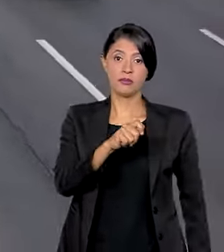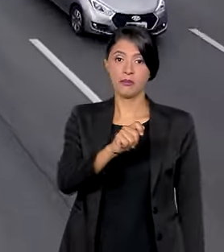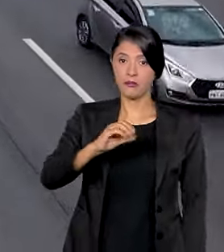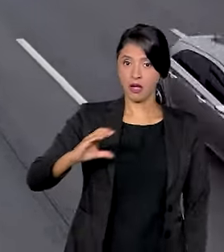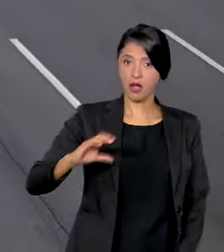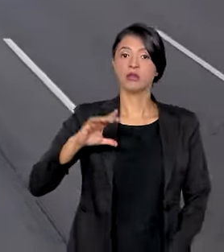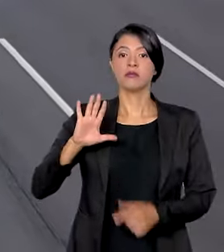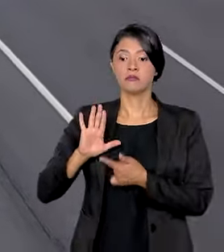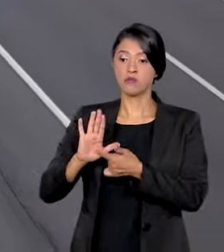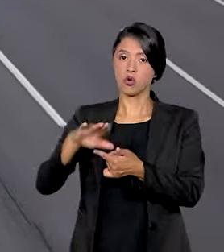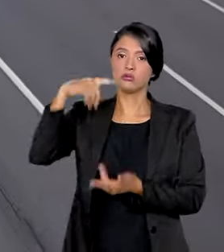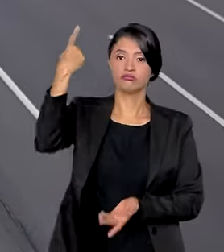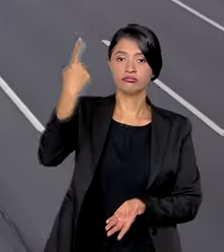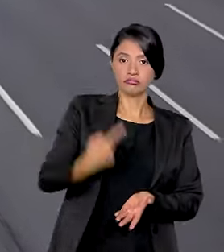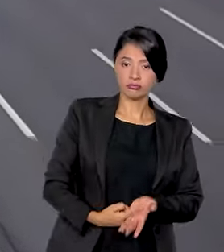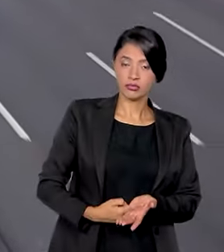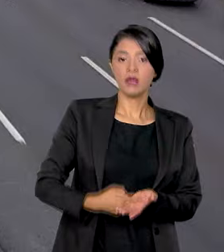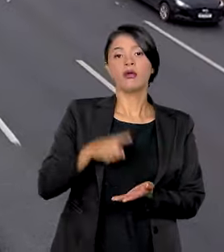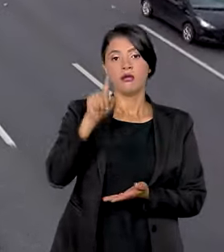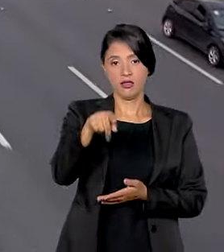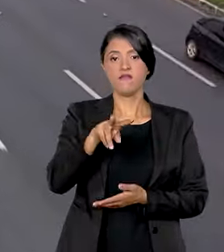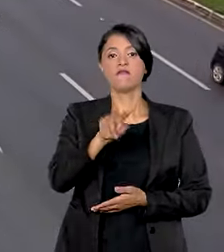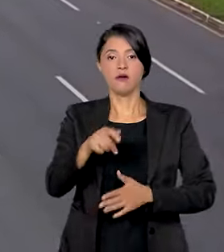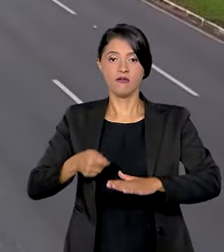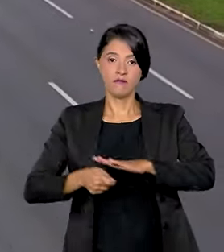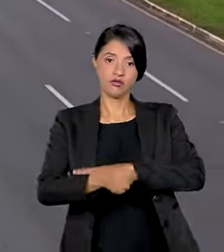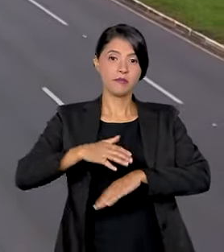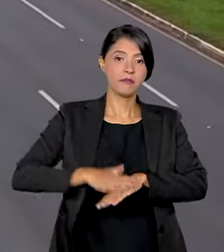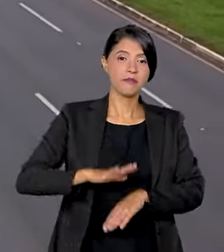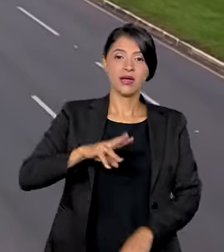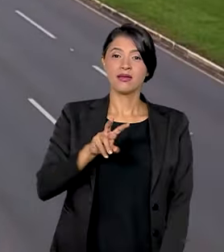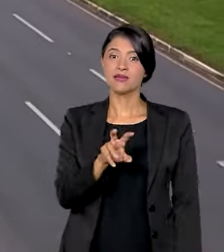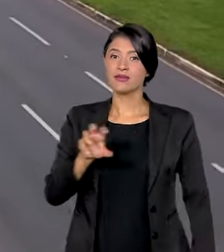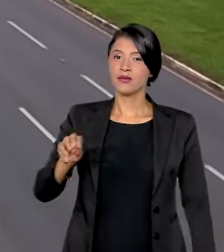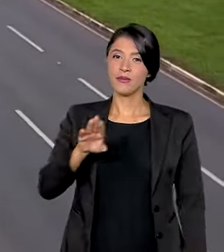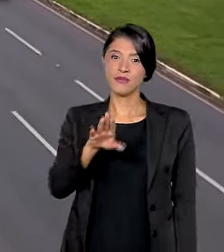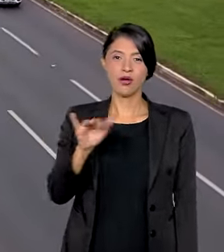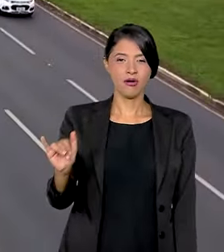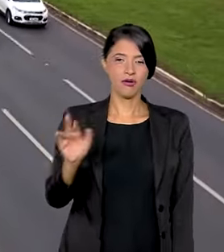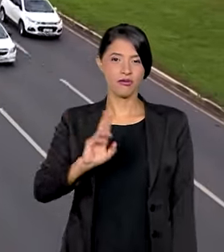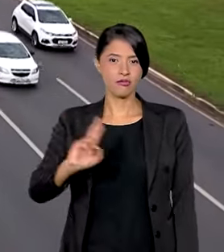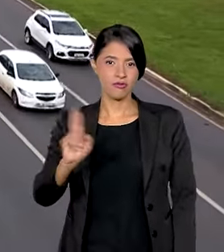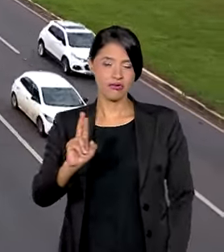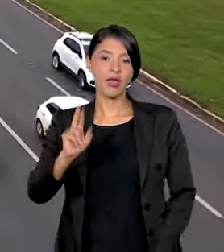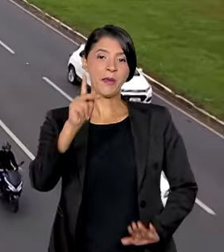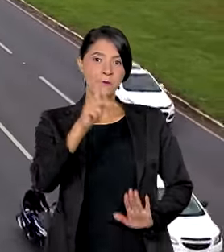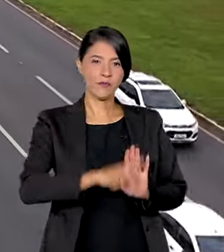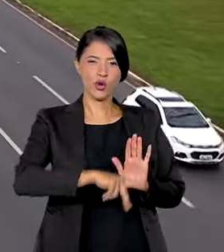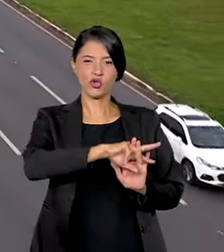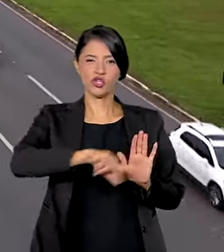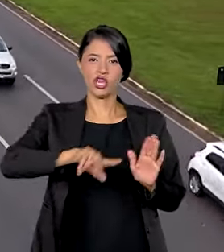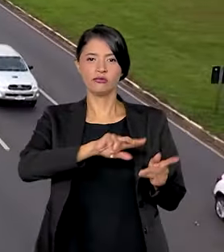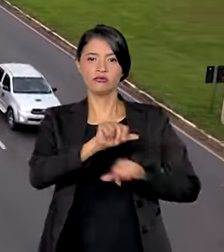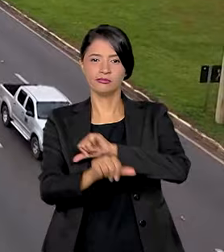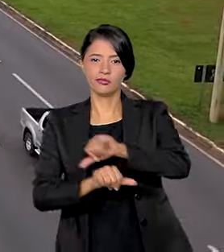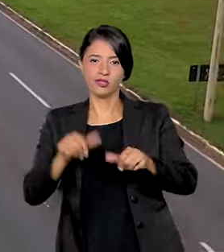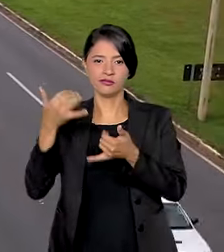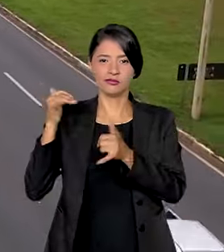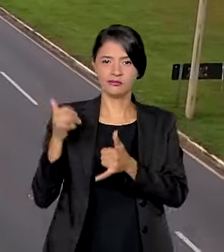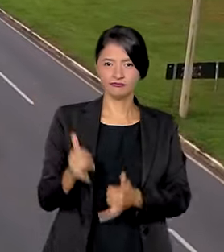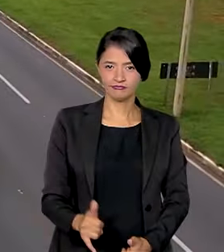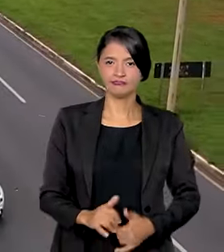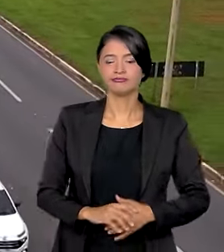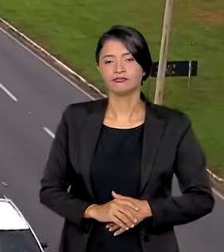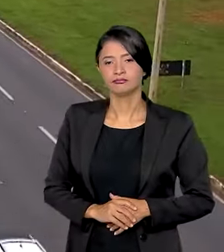traz exatamente esse compromisso. E para isso vai investir mais de 500 bilhões de reais em projetos de